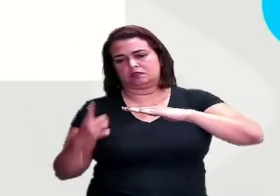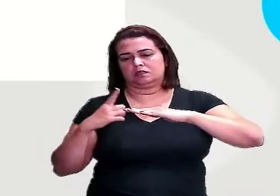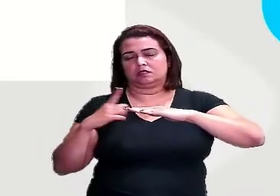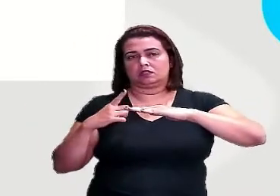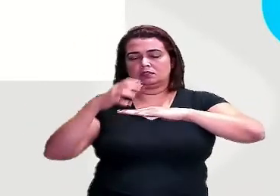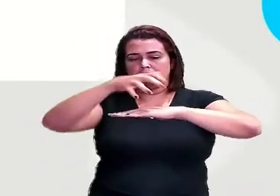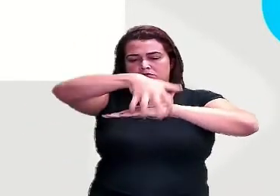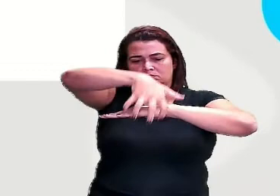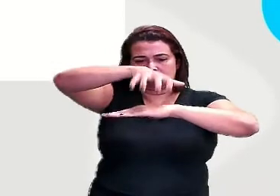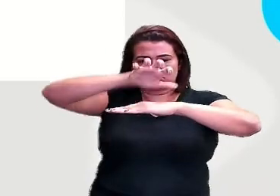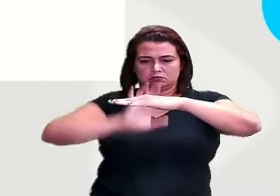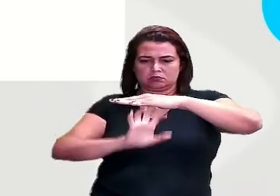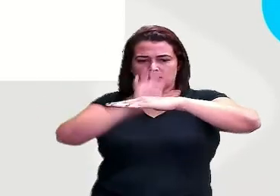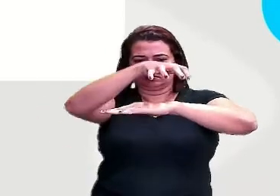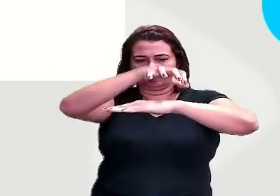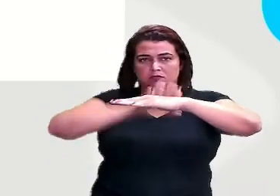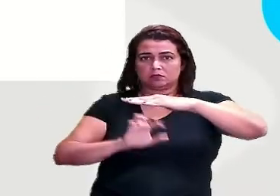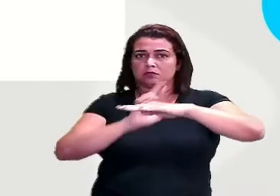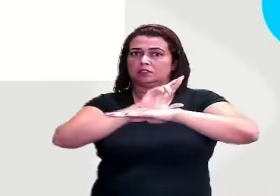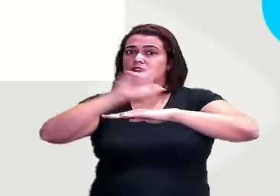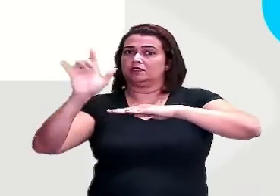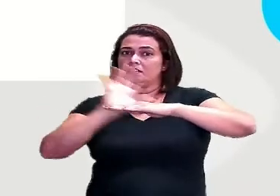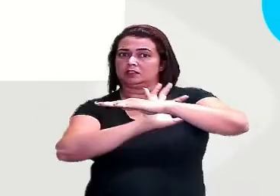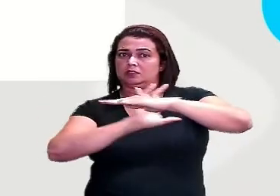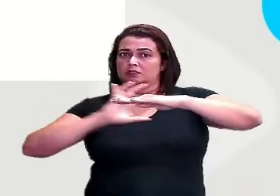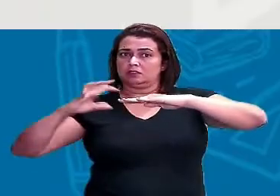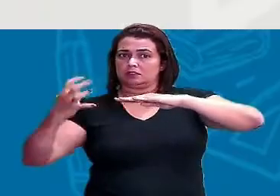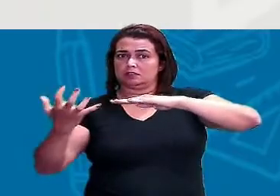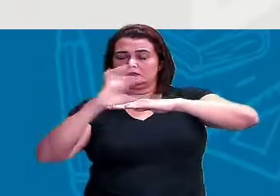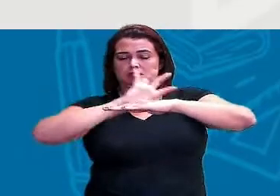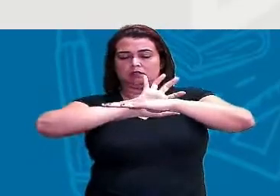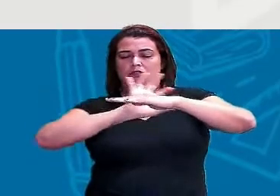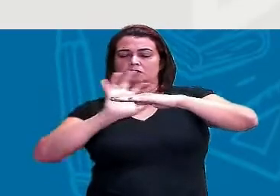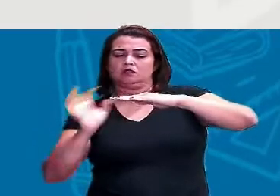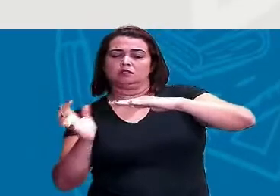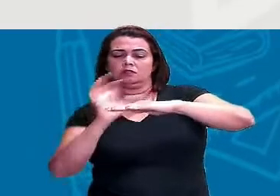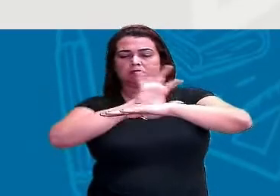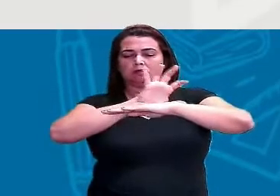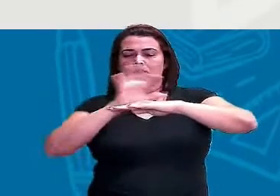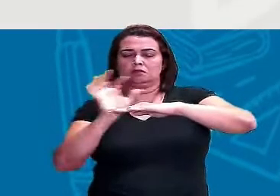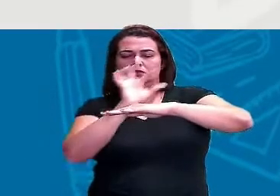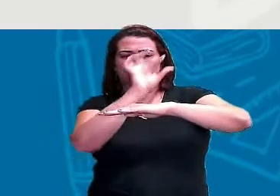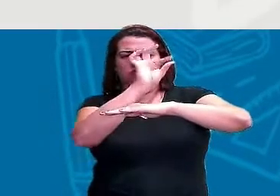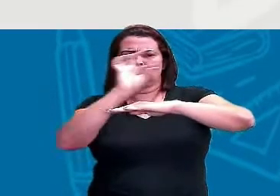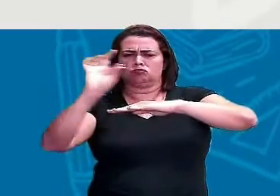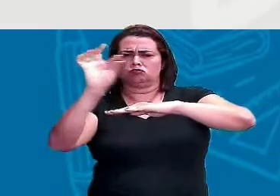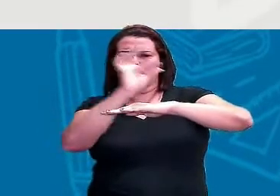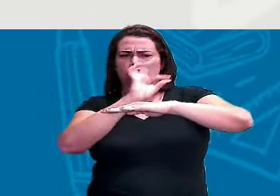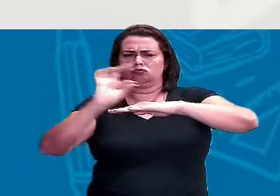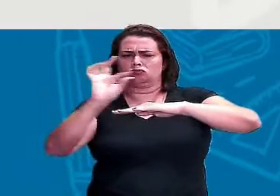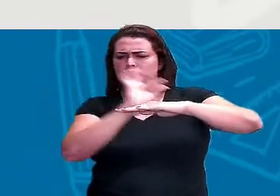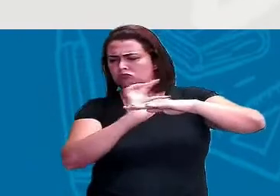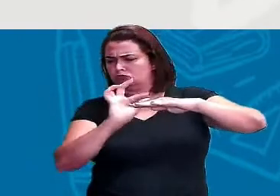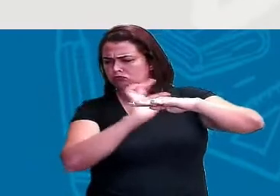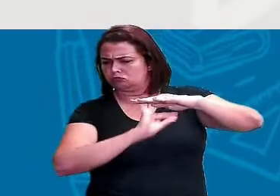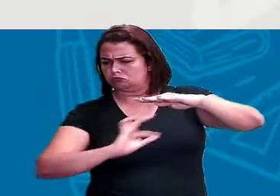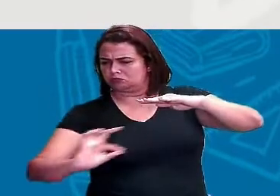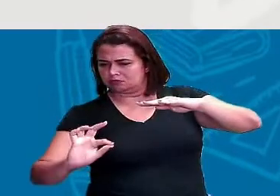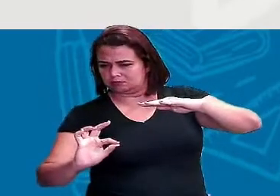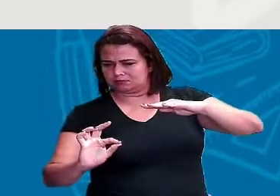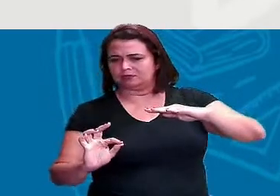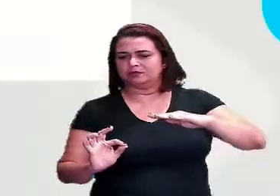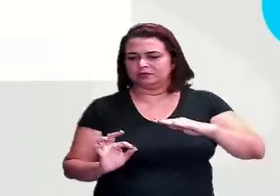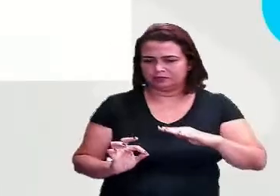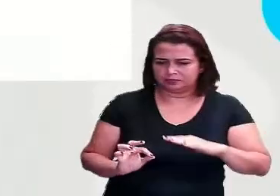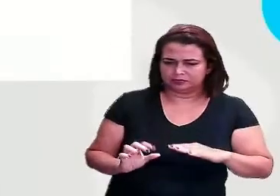da linha do Equador no sentido sul, certo? E a mesma coisa ocorre com as